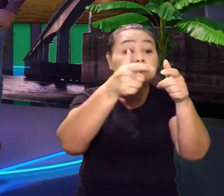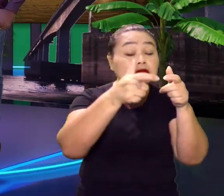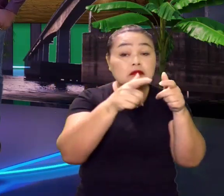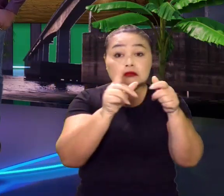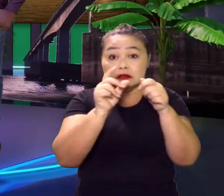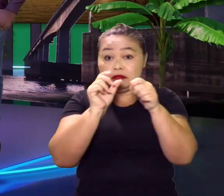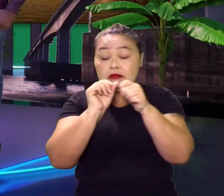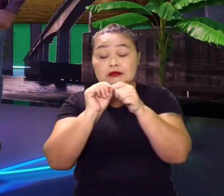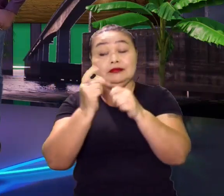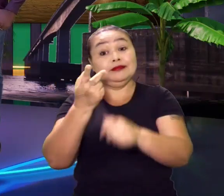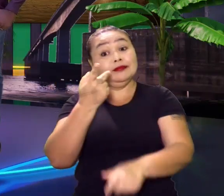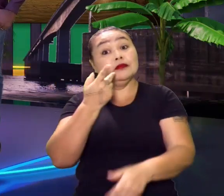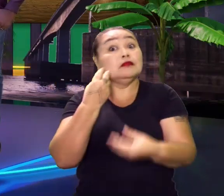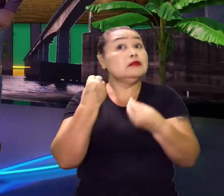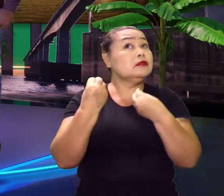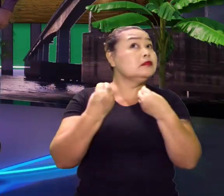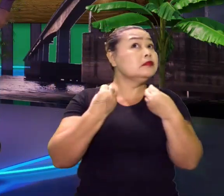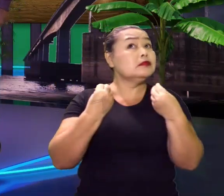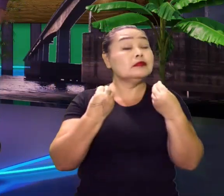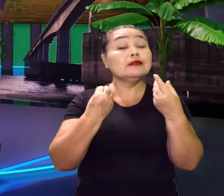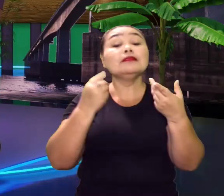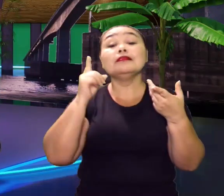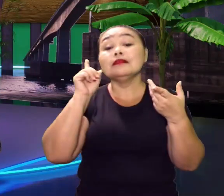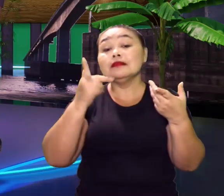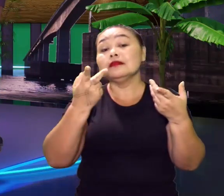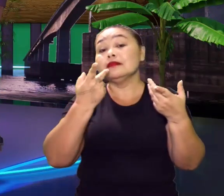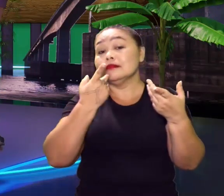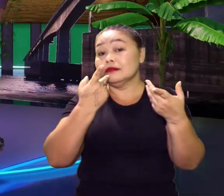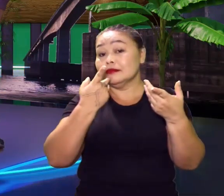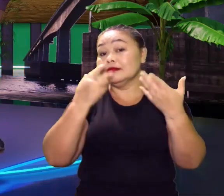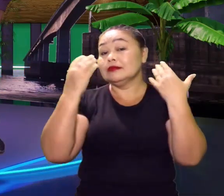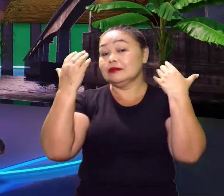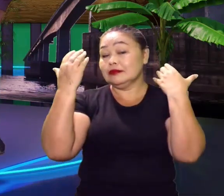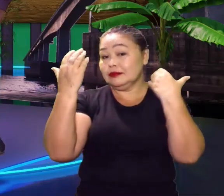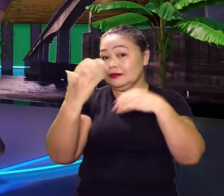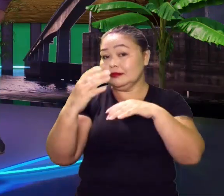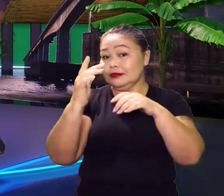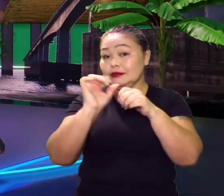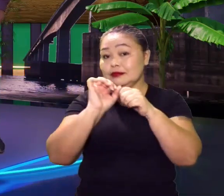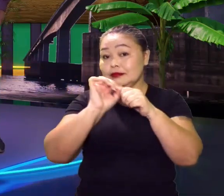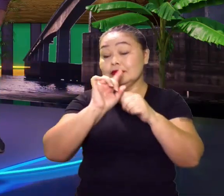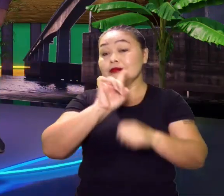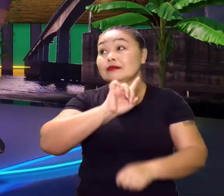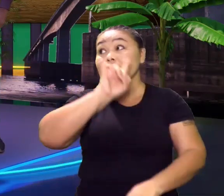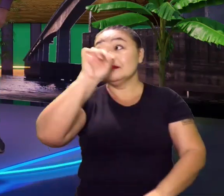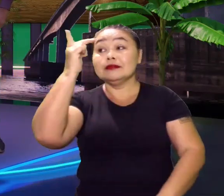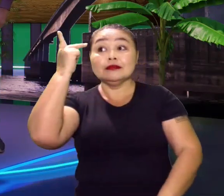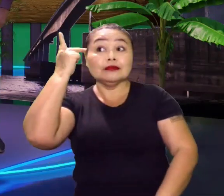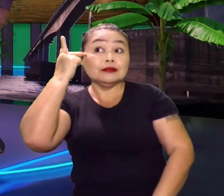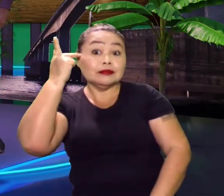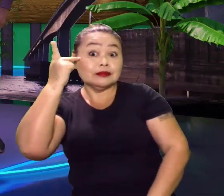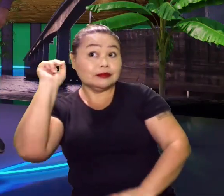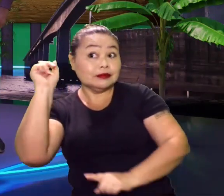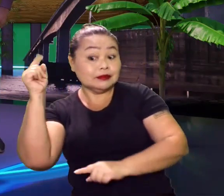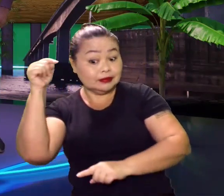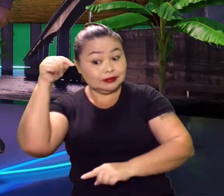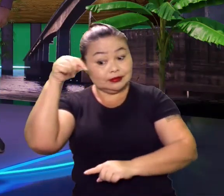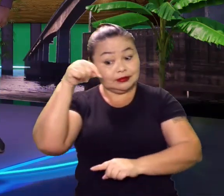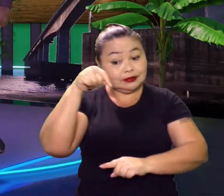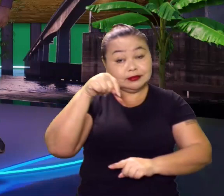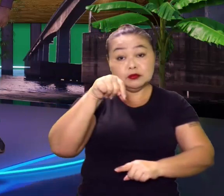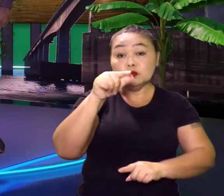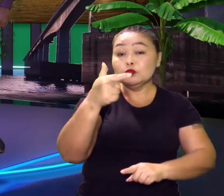de concurso, Carlinhos. O pessoal que vem fazer concurso lá de São Paulo, vem fazer concurso aqui, não tem o conhecimento que você está tendo